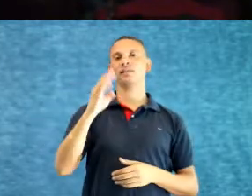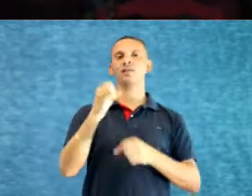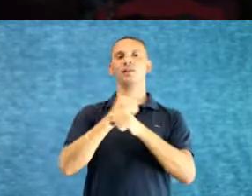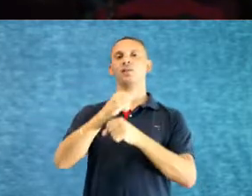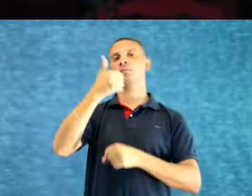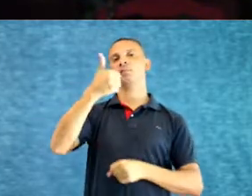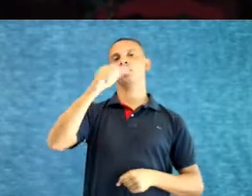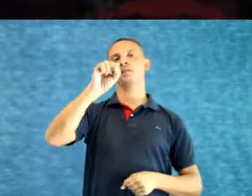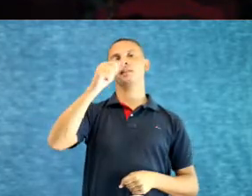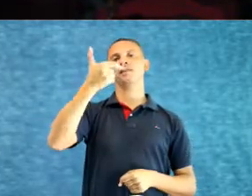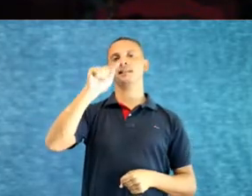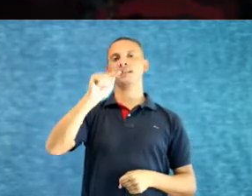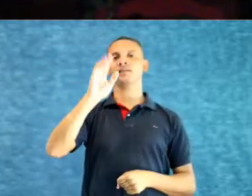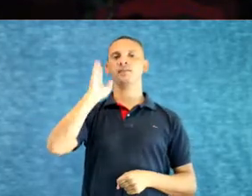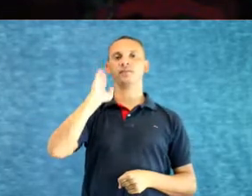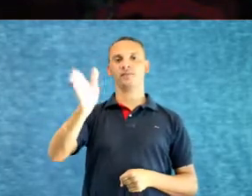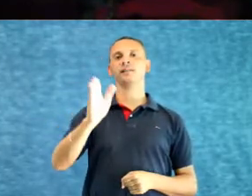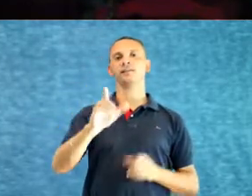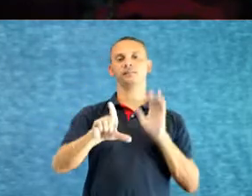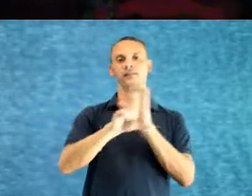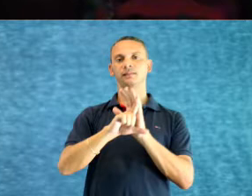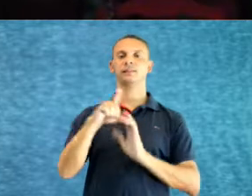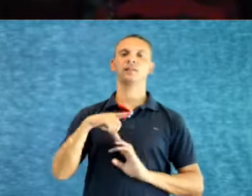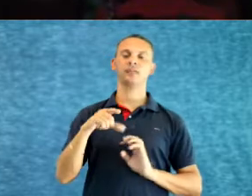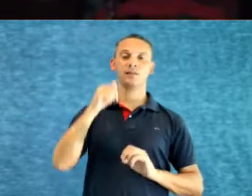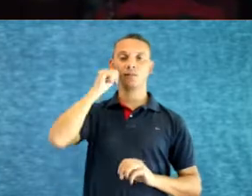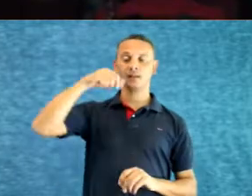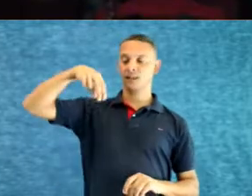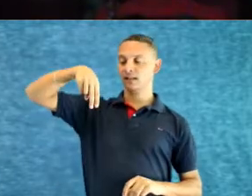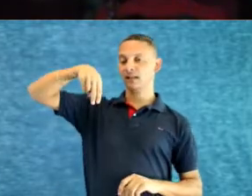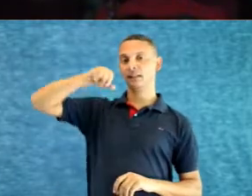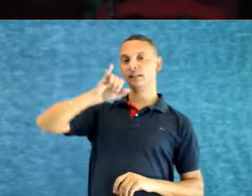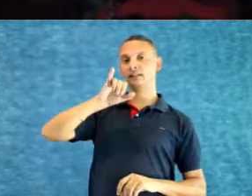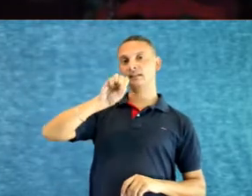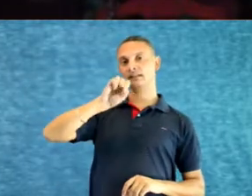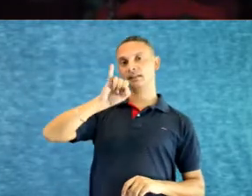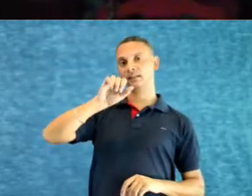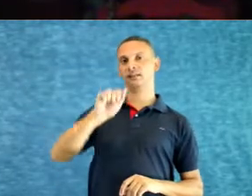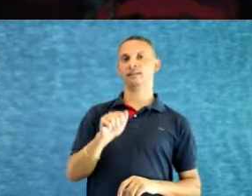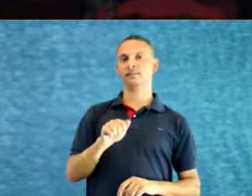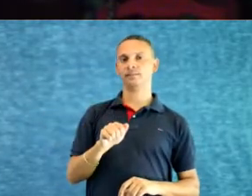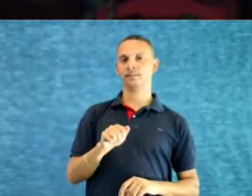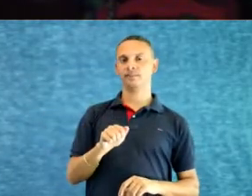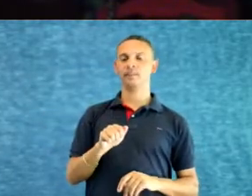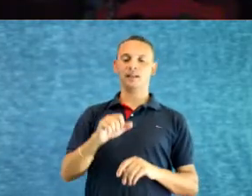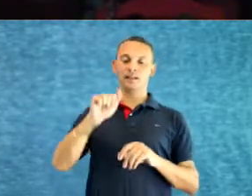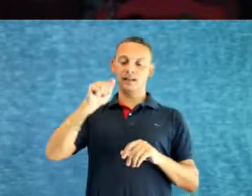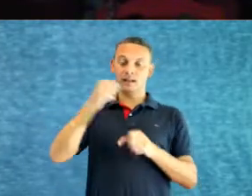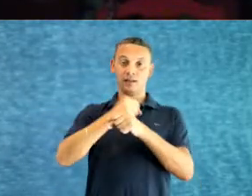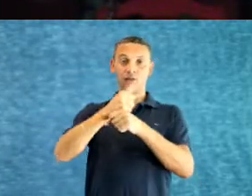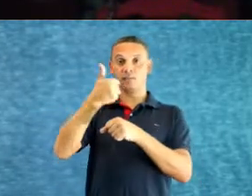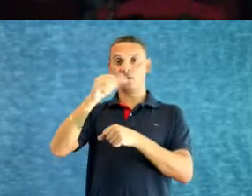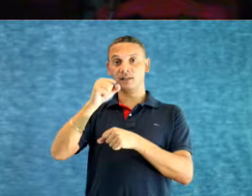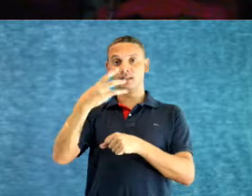em Recife. Se casam, ficam, né? Têm 2 filhos, é o pai dos 2 filhos dela,